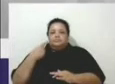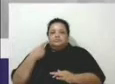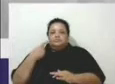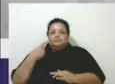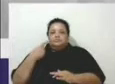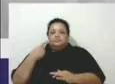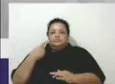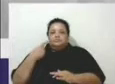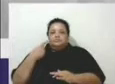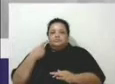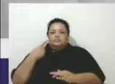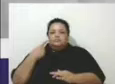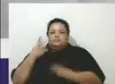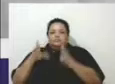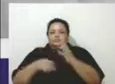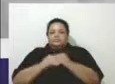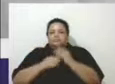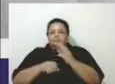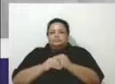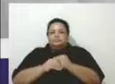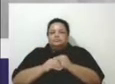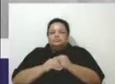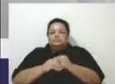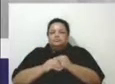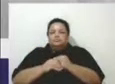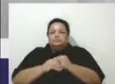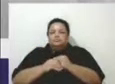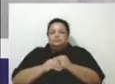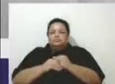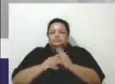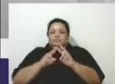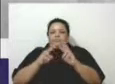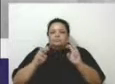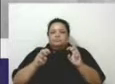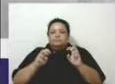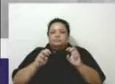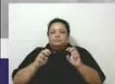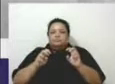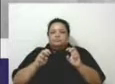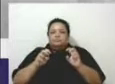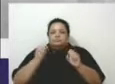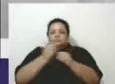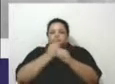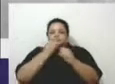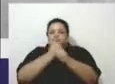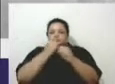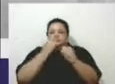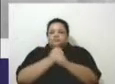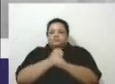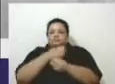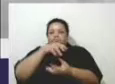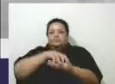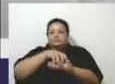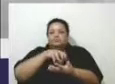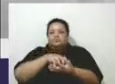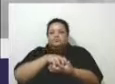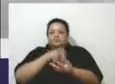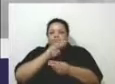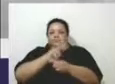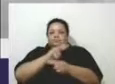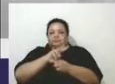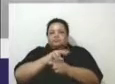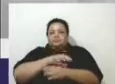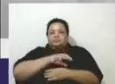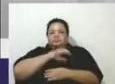destinou as nossas emendas para o a construção do Centro de proteção animal integralmente era o nosso maior